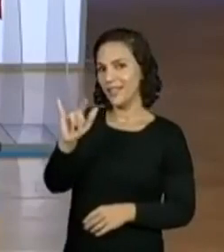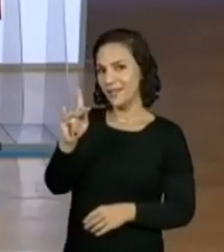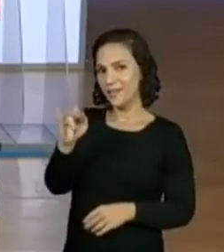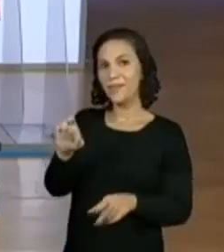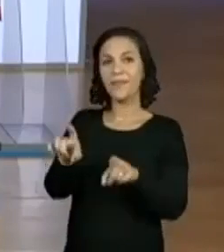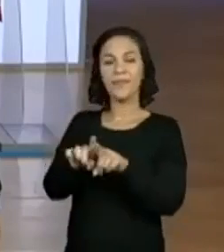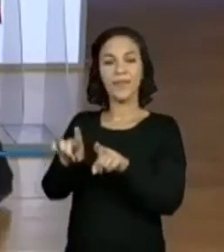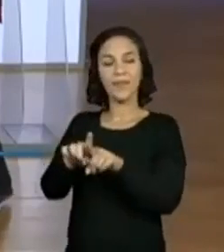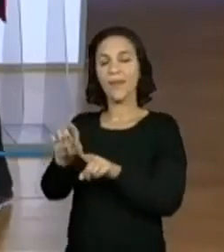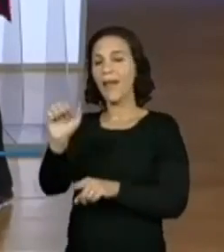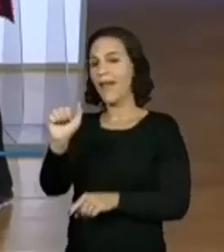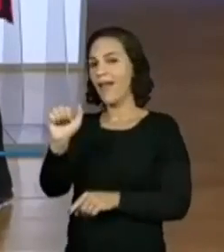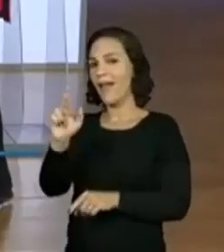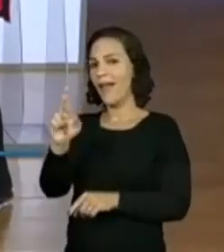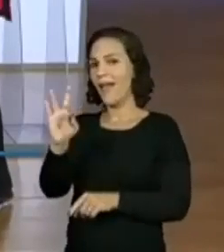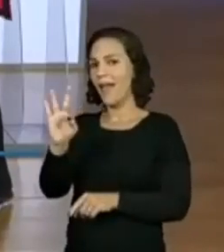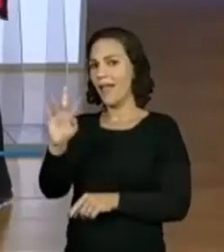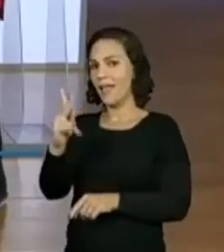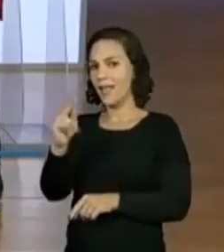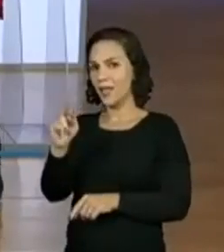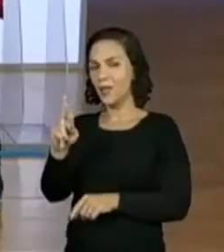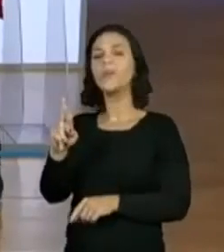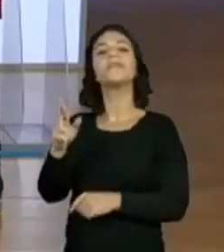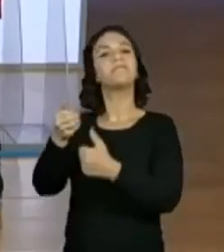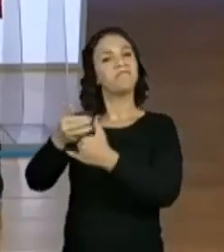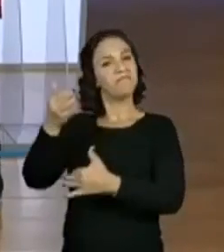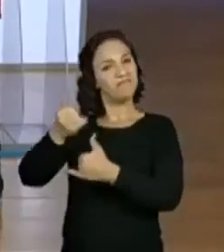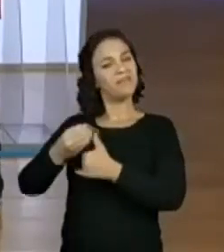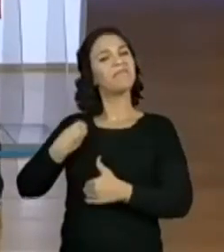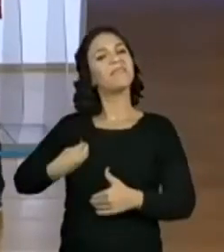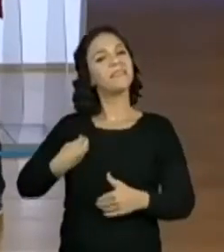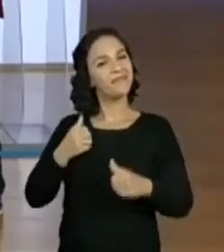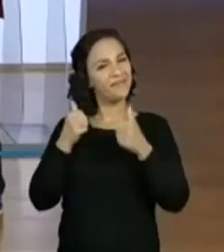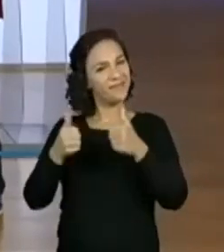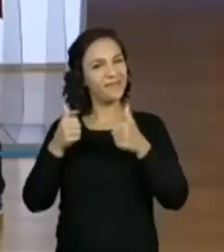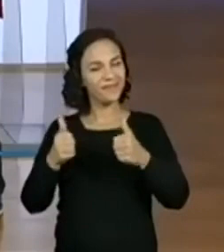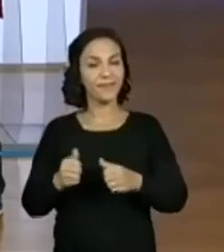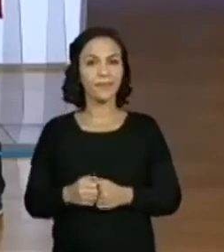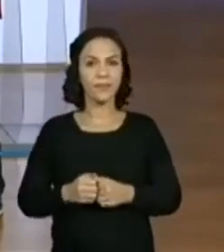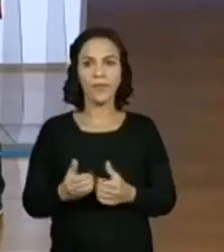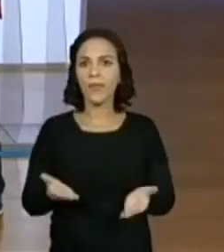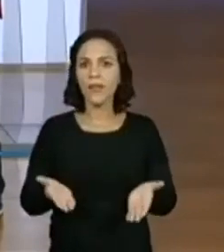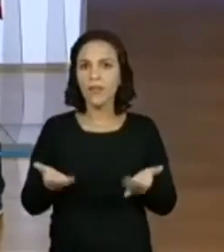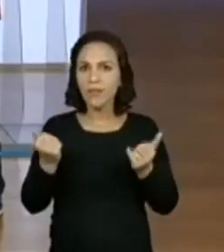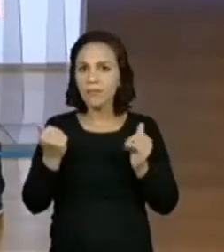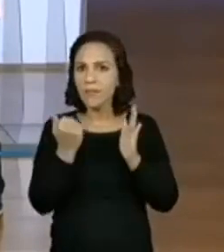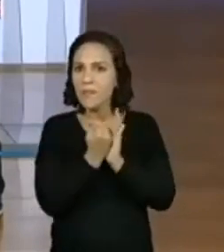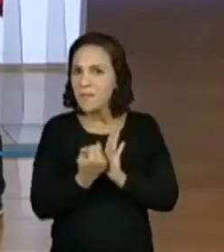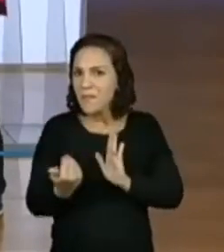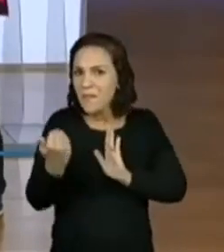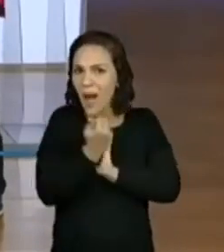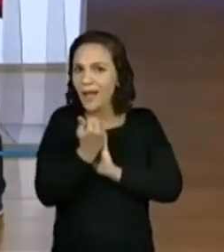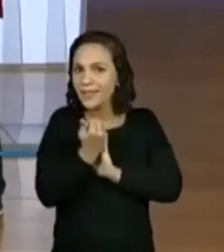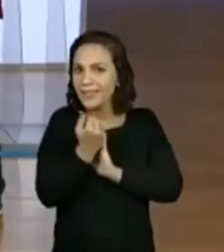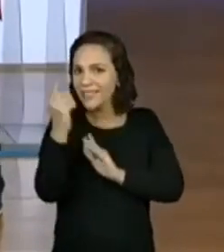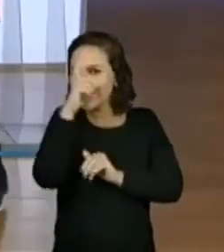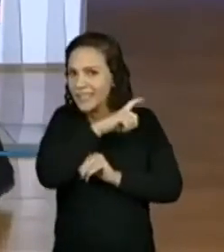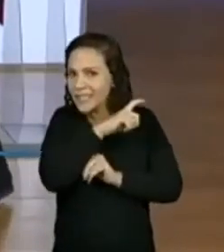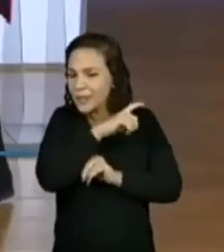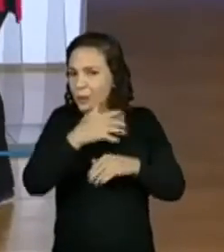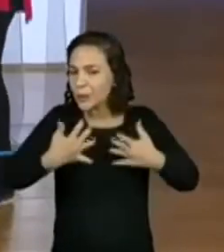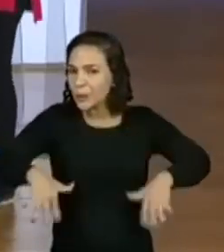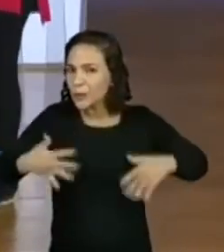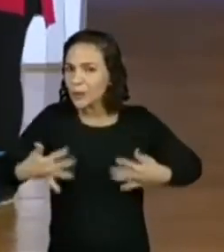bem. Até aqui está tudo ok, tudo tranquilo. Então, vamos dificultar aí ou avançar um pouquinho mais? Vamos sim,